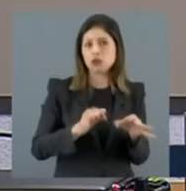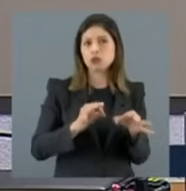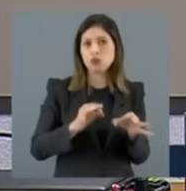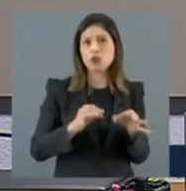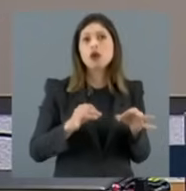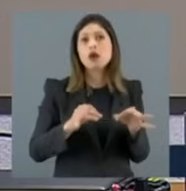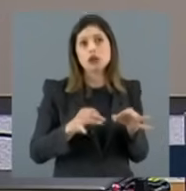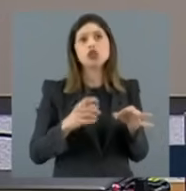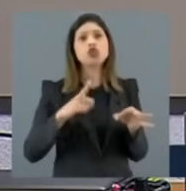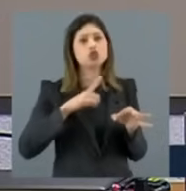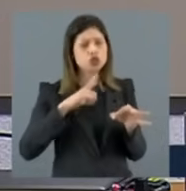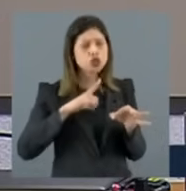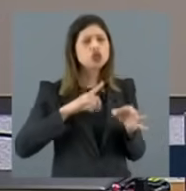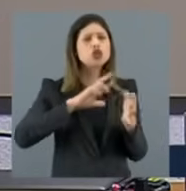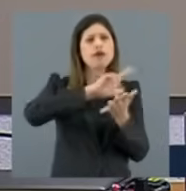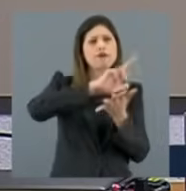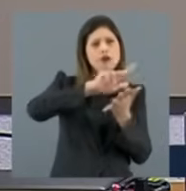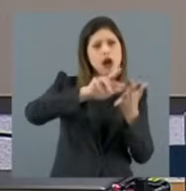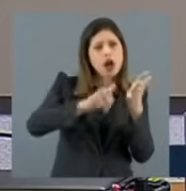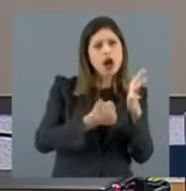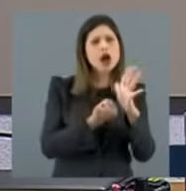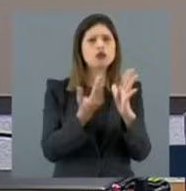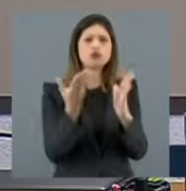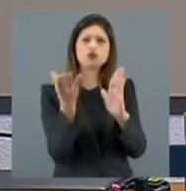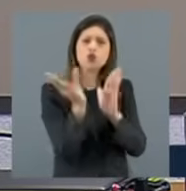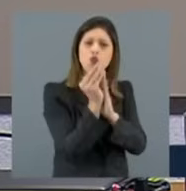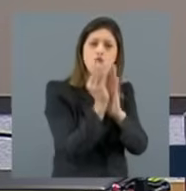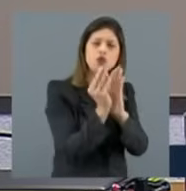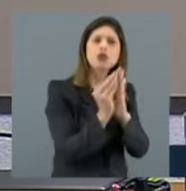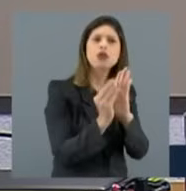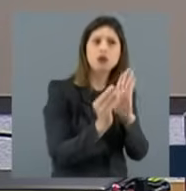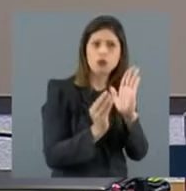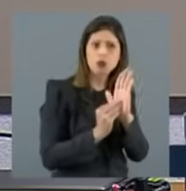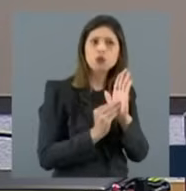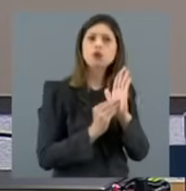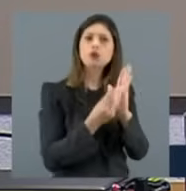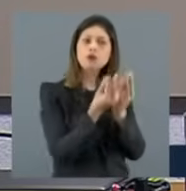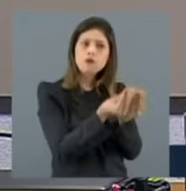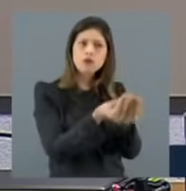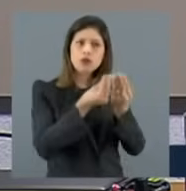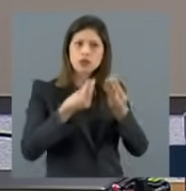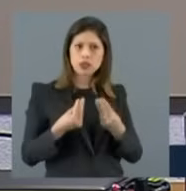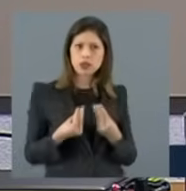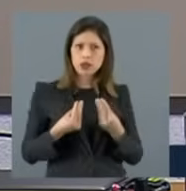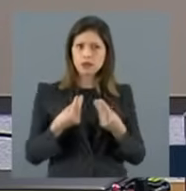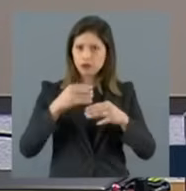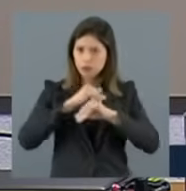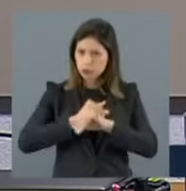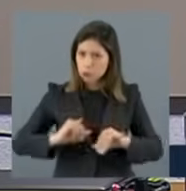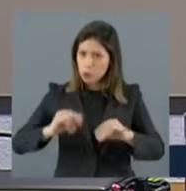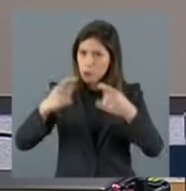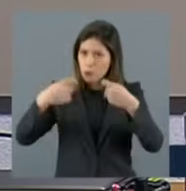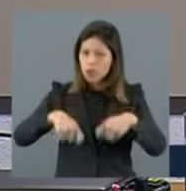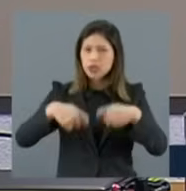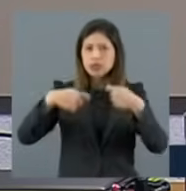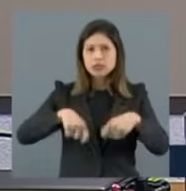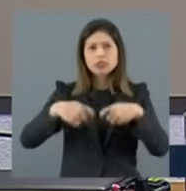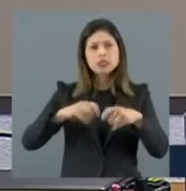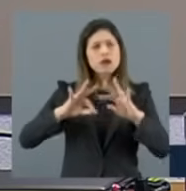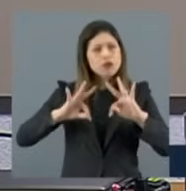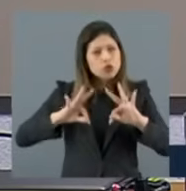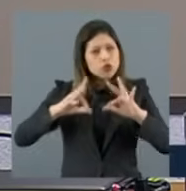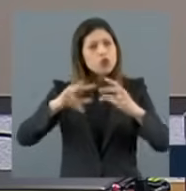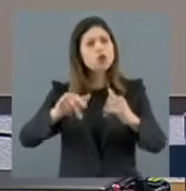base no material disponibilizado, importante destacar isso, que seria necessário uma auditoria em todo o